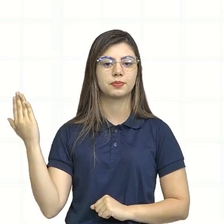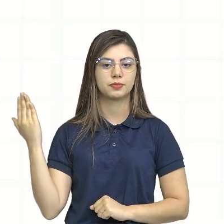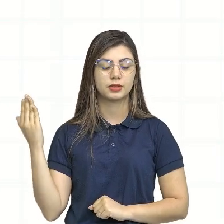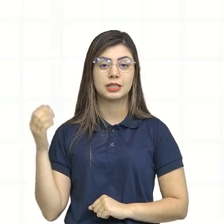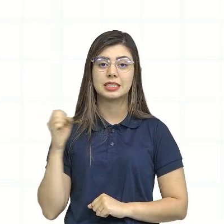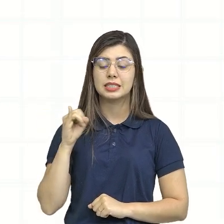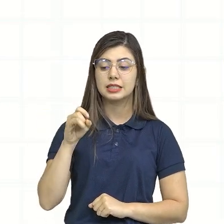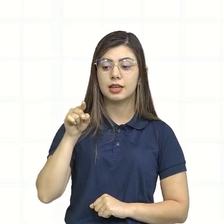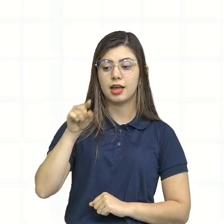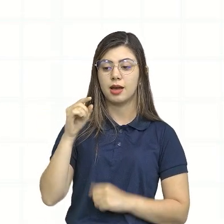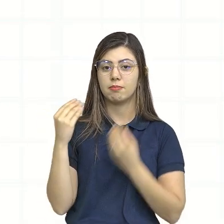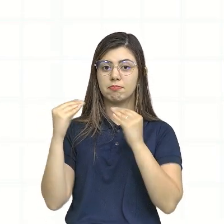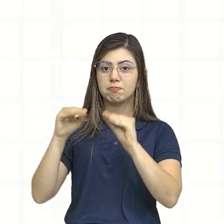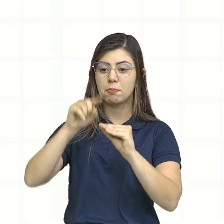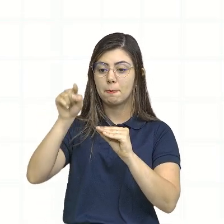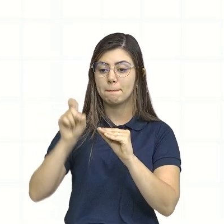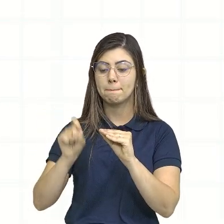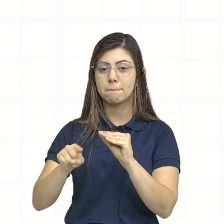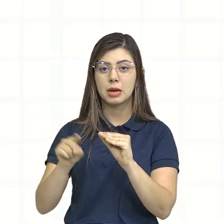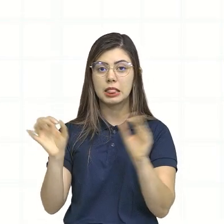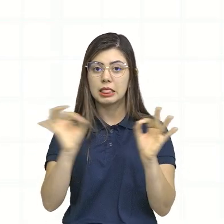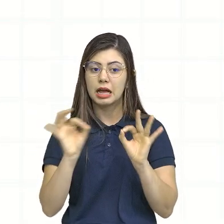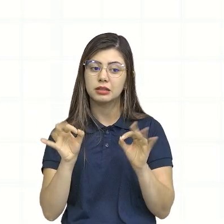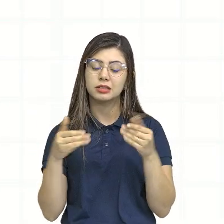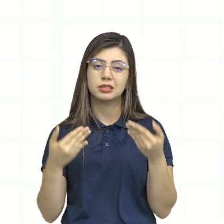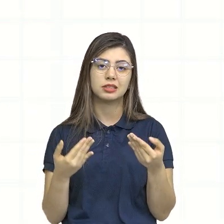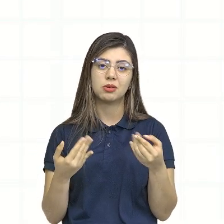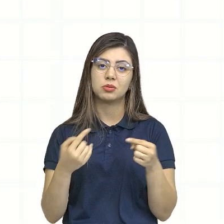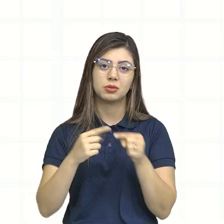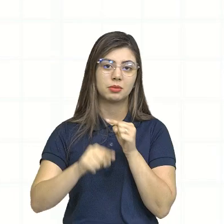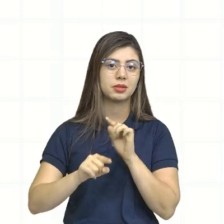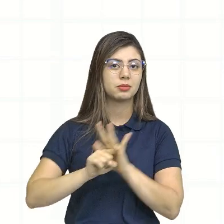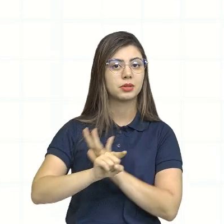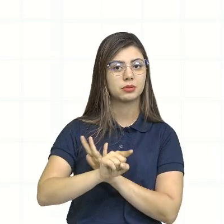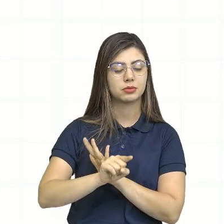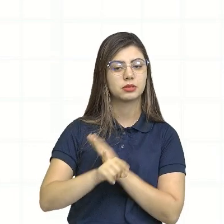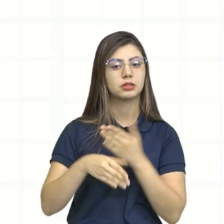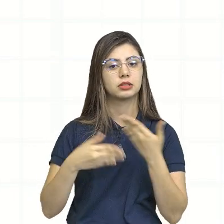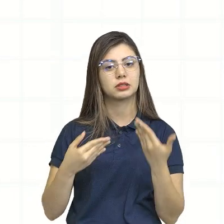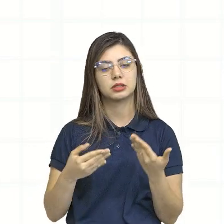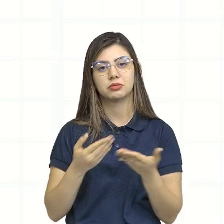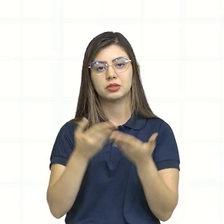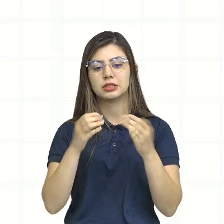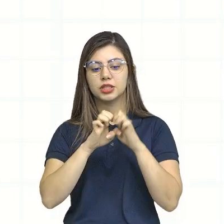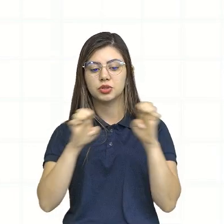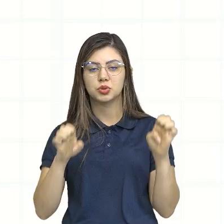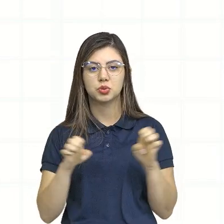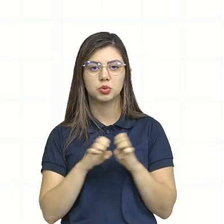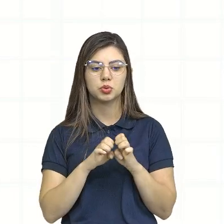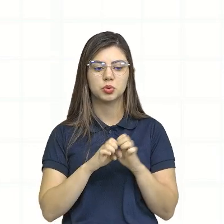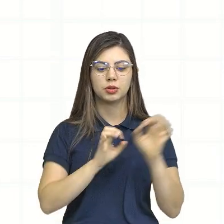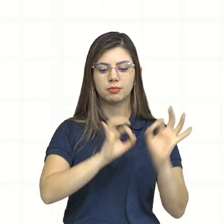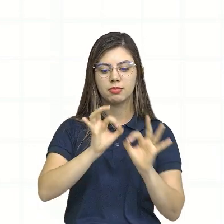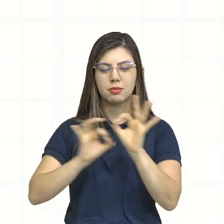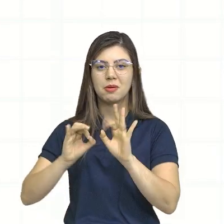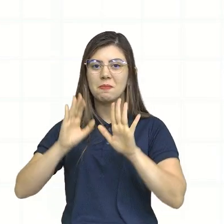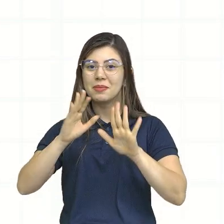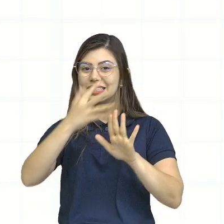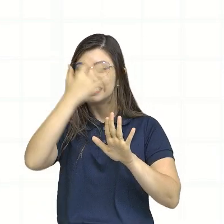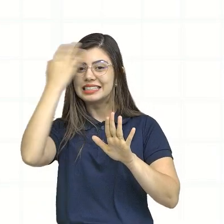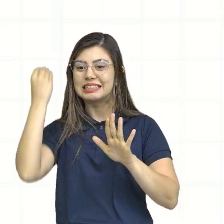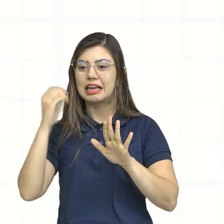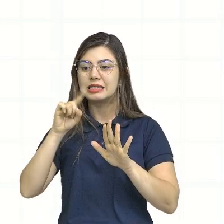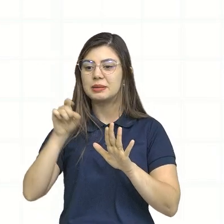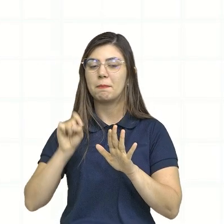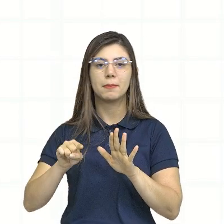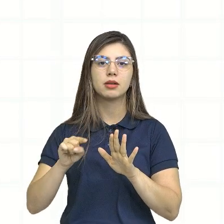não caracterizo graficamente uma pergunta, tá bom? Pode fazer toda a estrutura certinho, mas lá no final eu preciso colocar o ponto de interrogação,